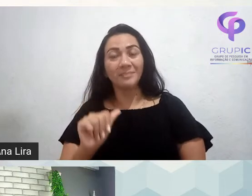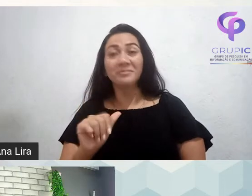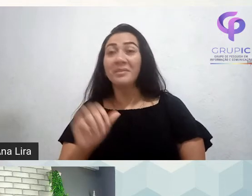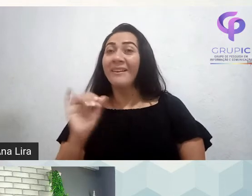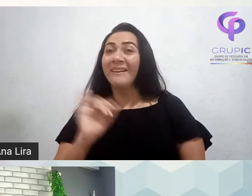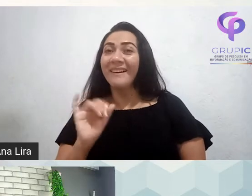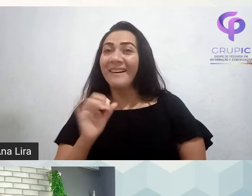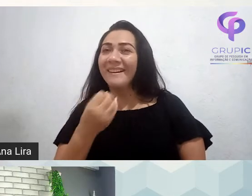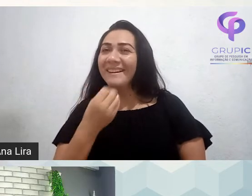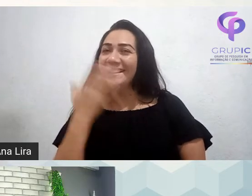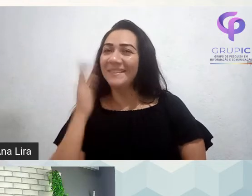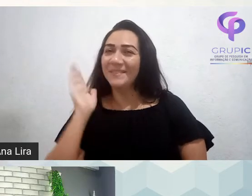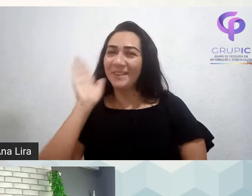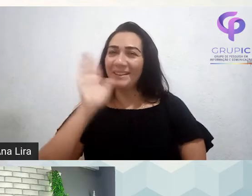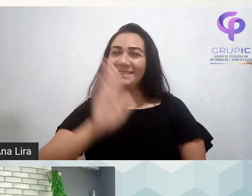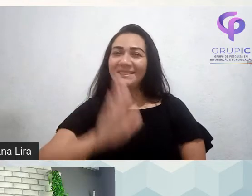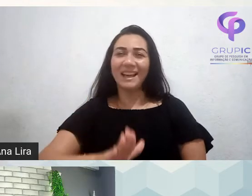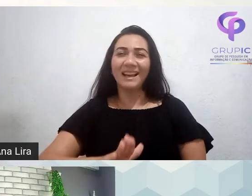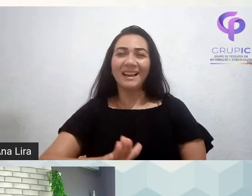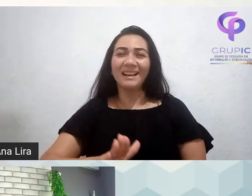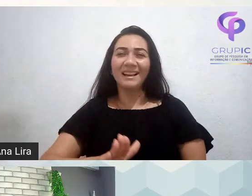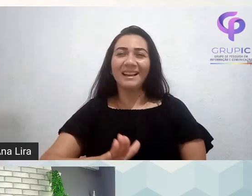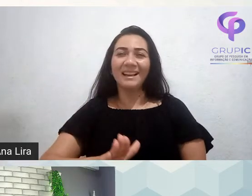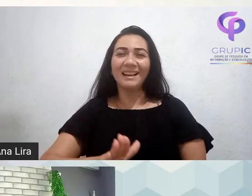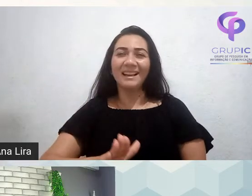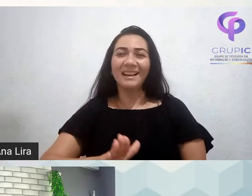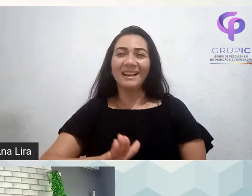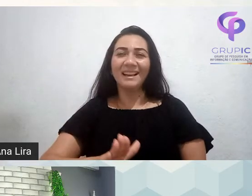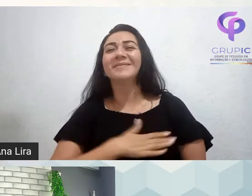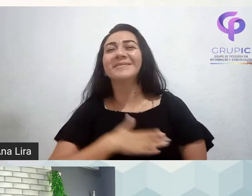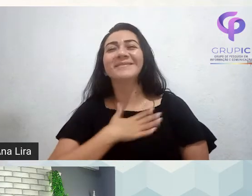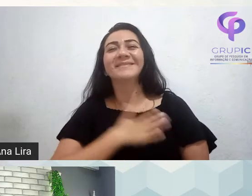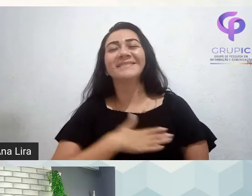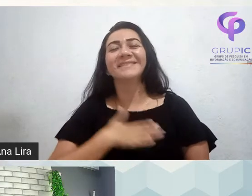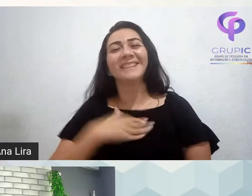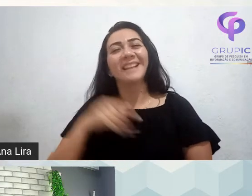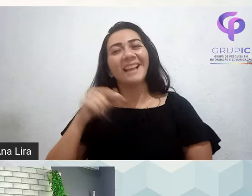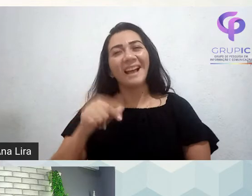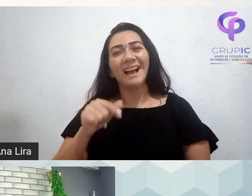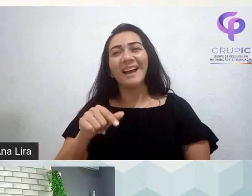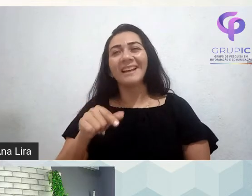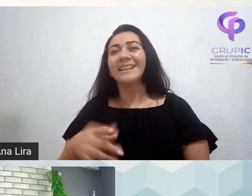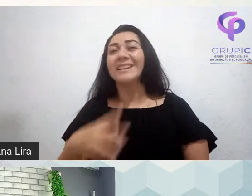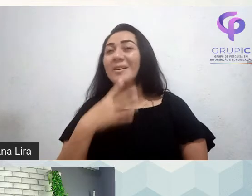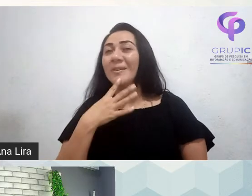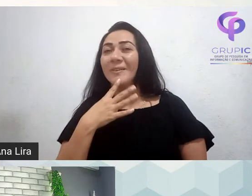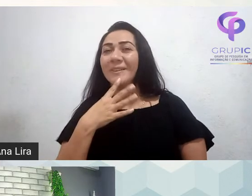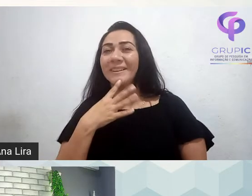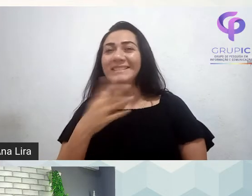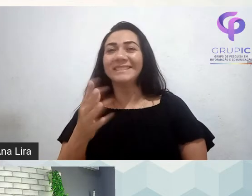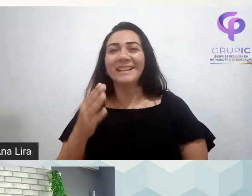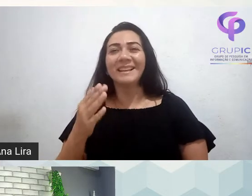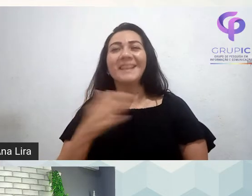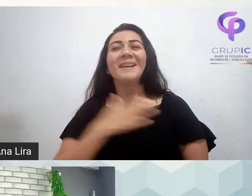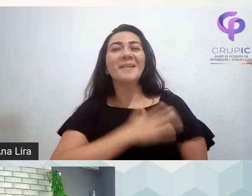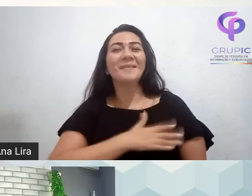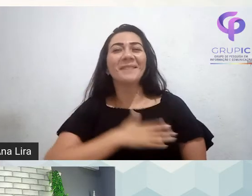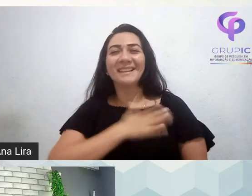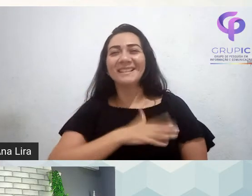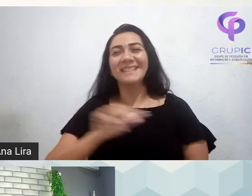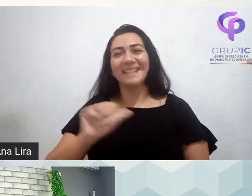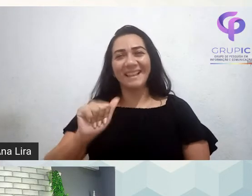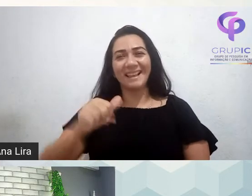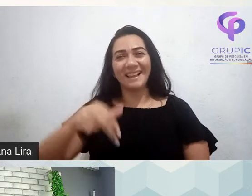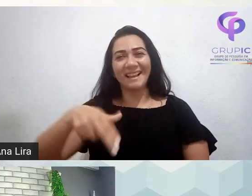Porque é o nosso primeiro contato que a gente está tendo. Então, muito prazer também a Aninha, né? Que está junto com a